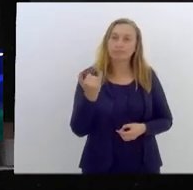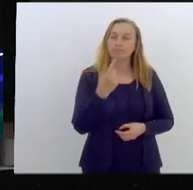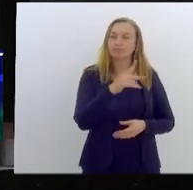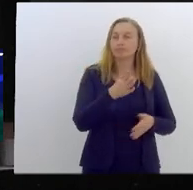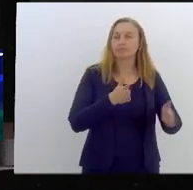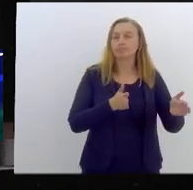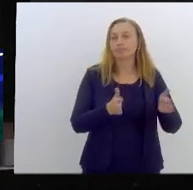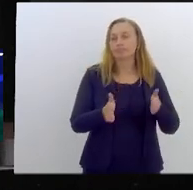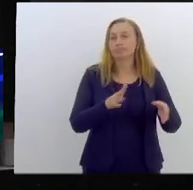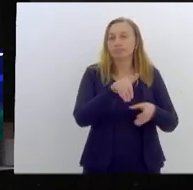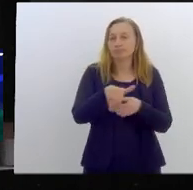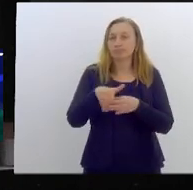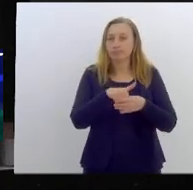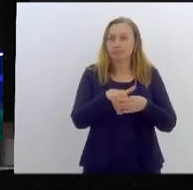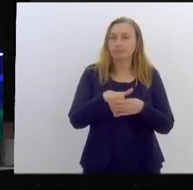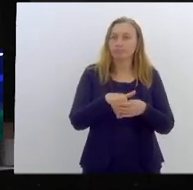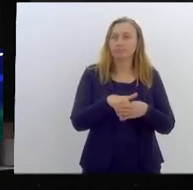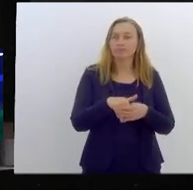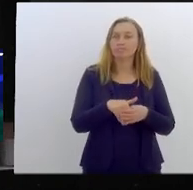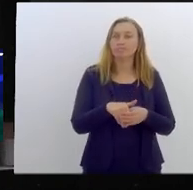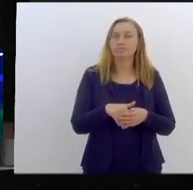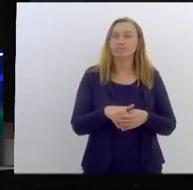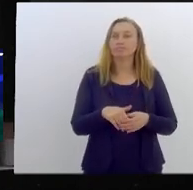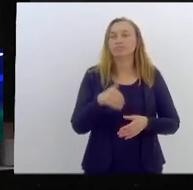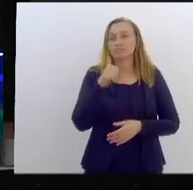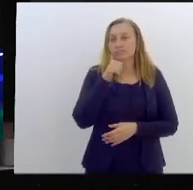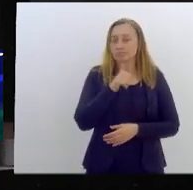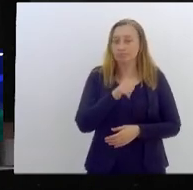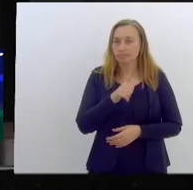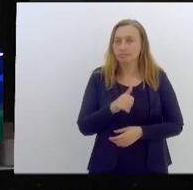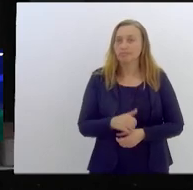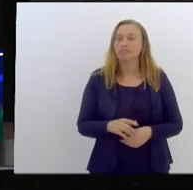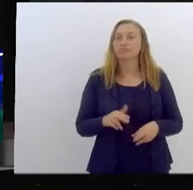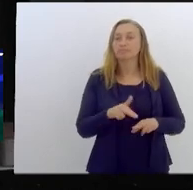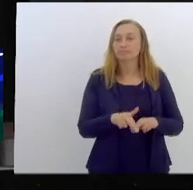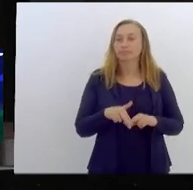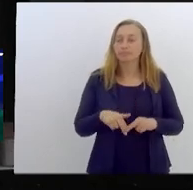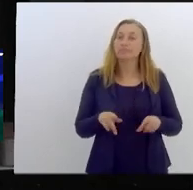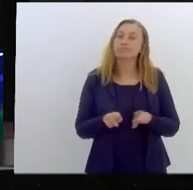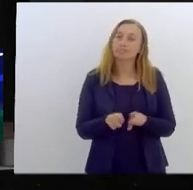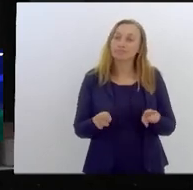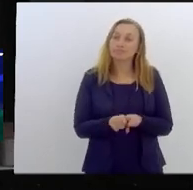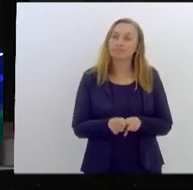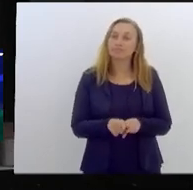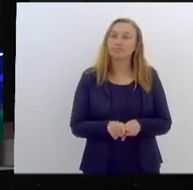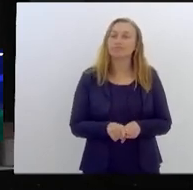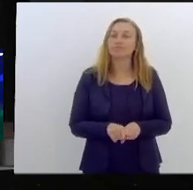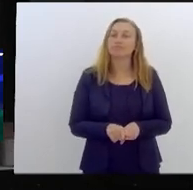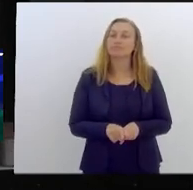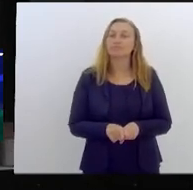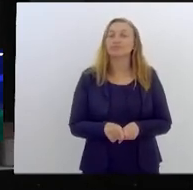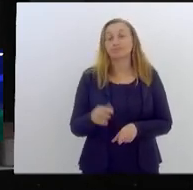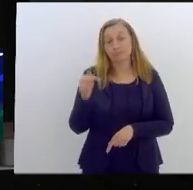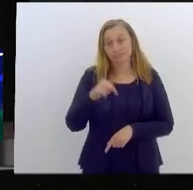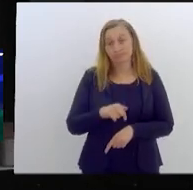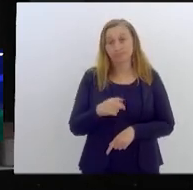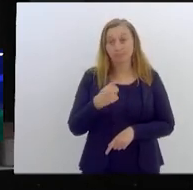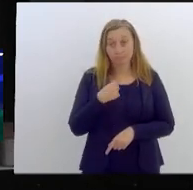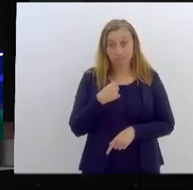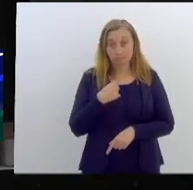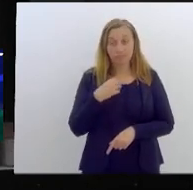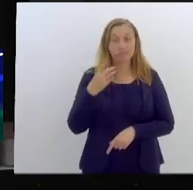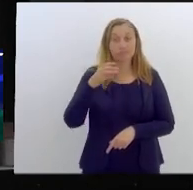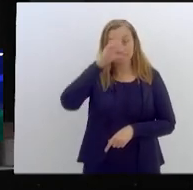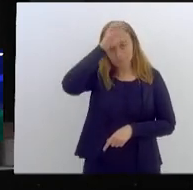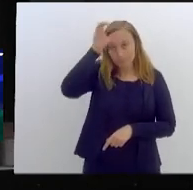campanhas das participações femininas. E por isso também, não é, nós aqui, tanto eu quanto